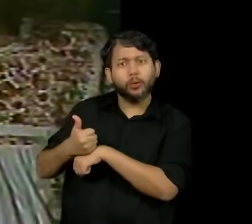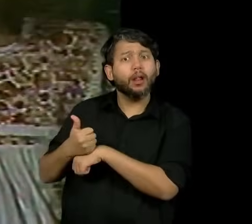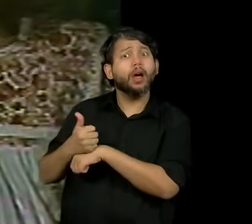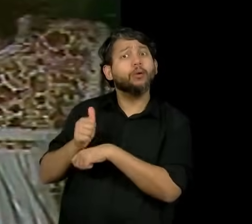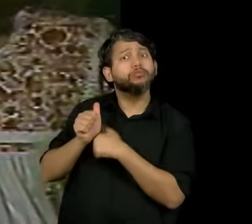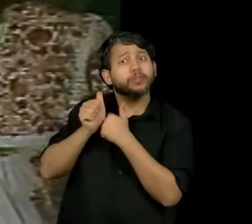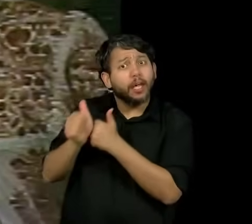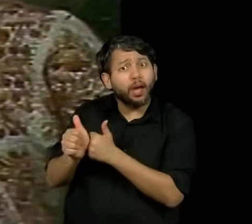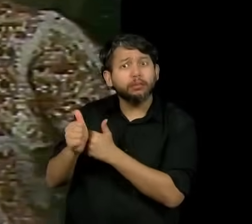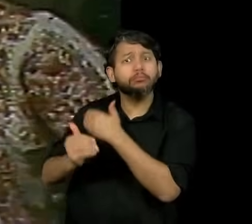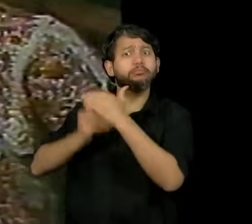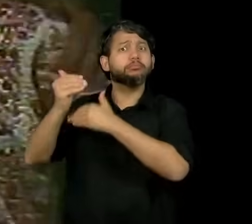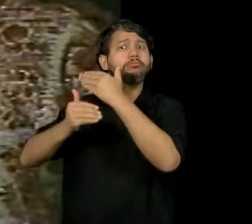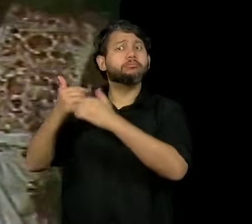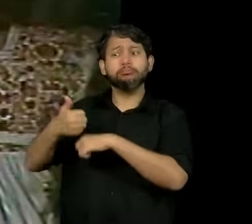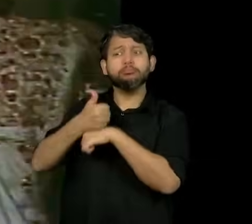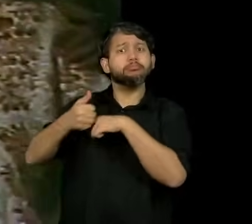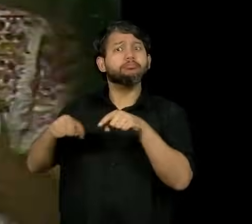TV.